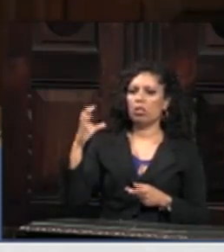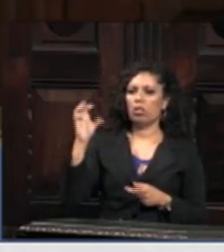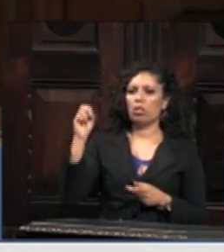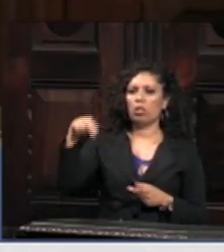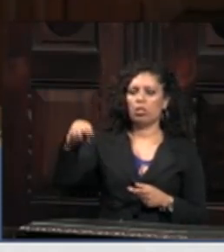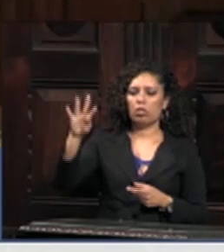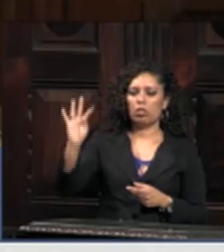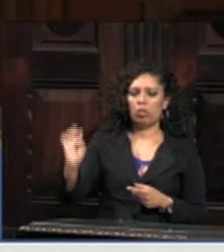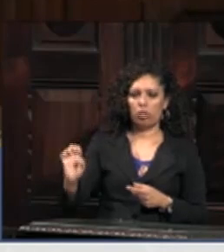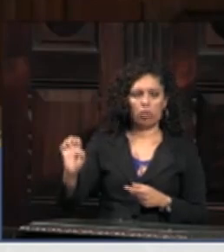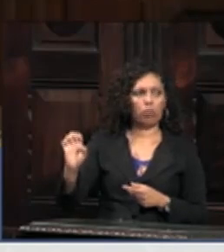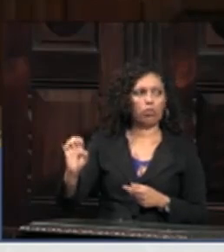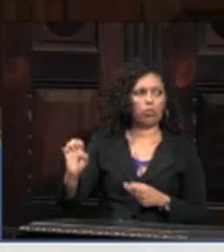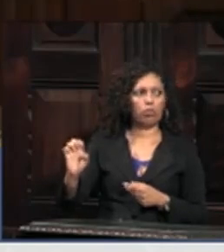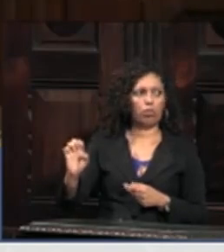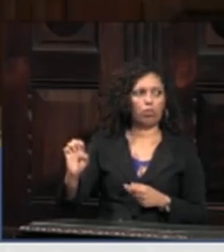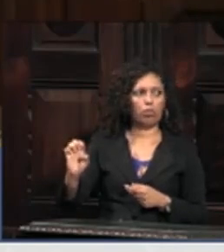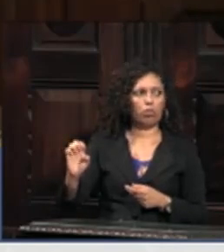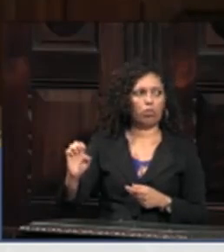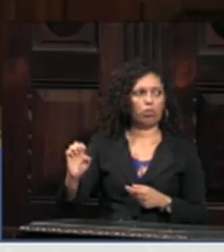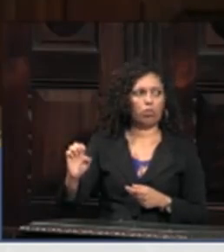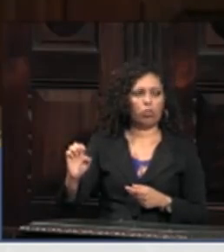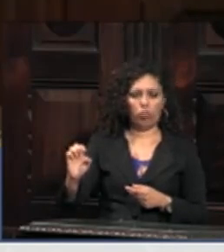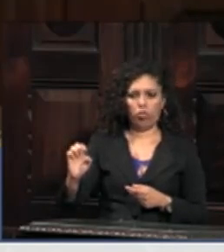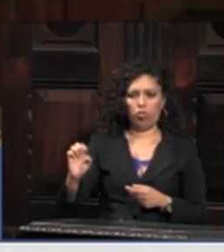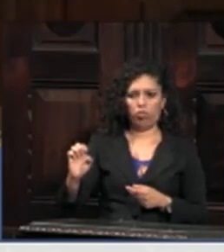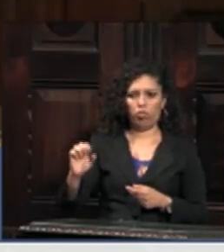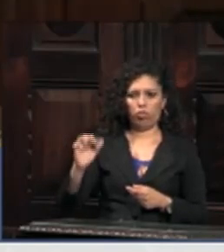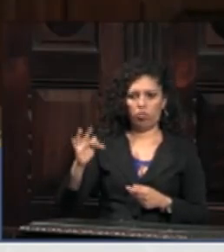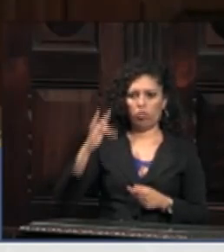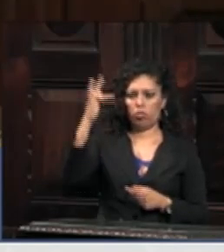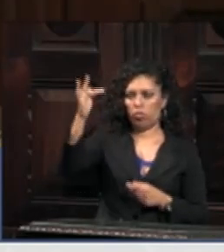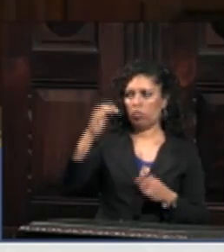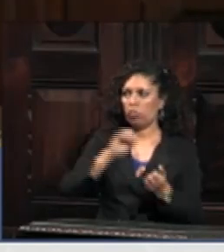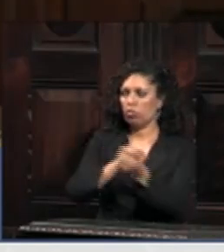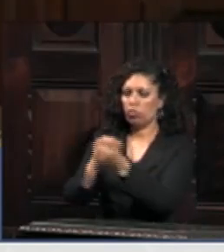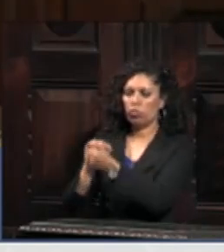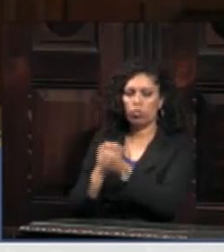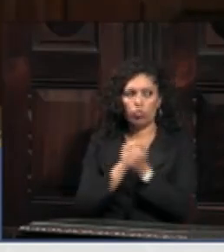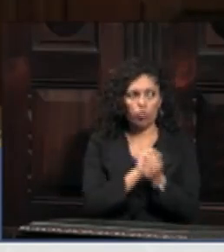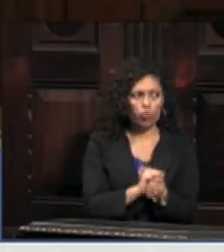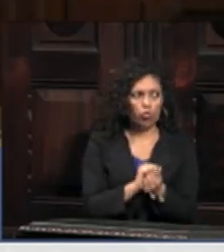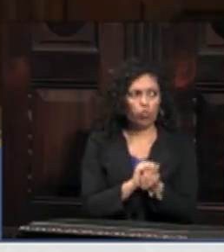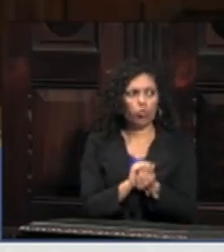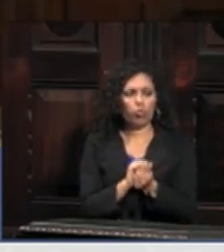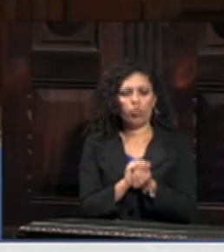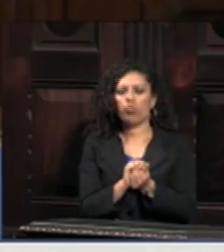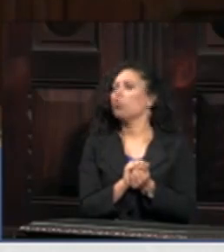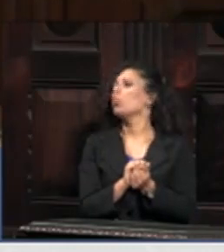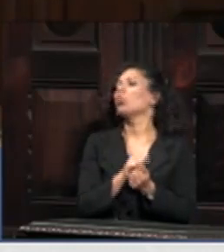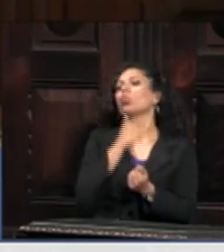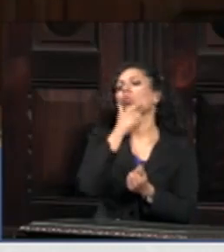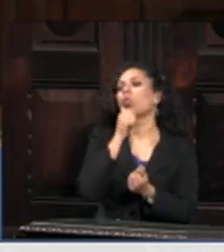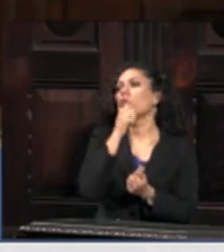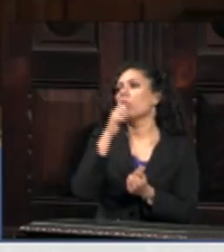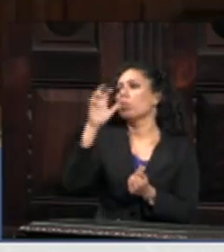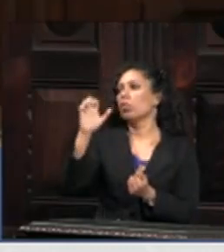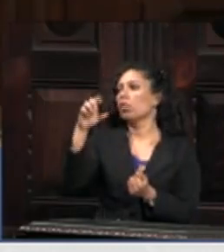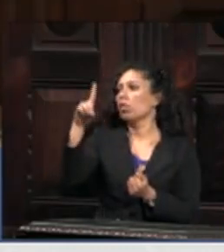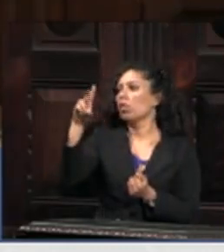Paes. A escolha de Conte como vice, Osório, a escolha de Conte como vice é a